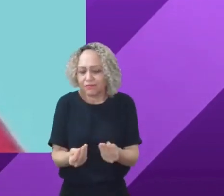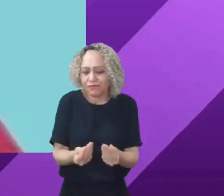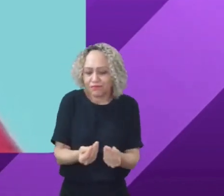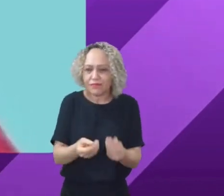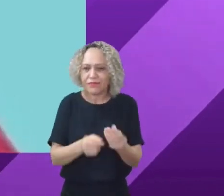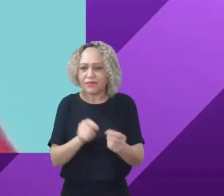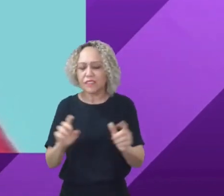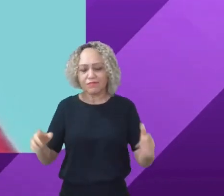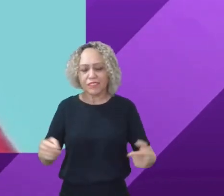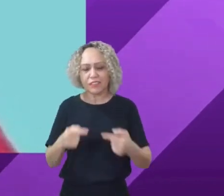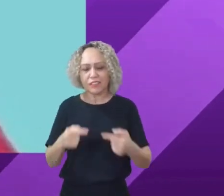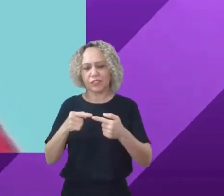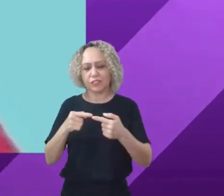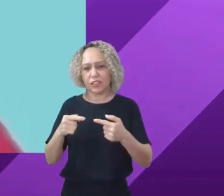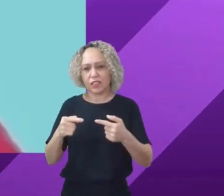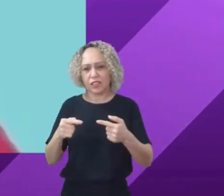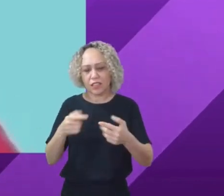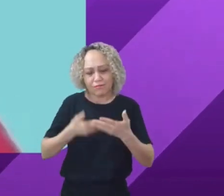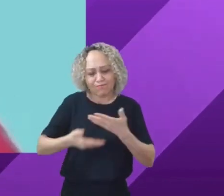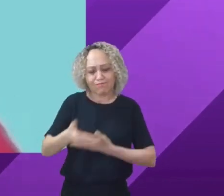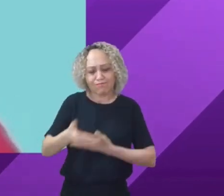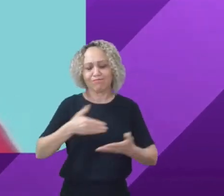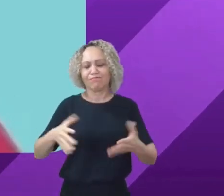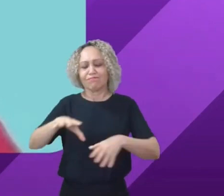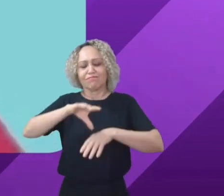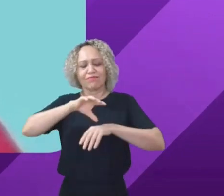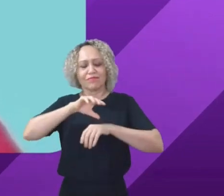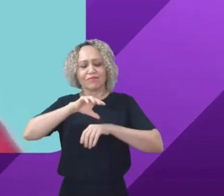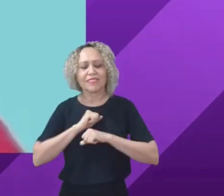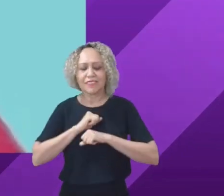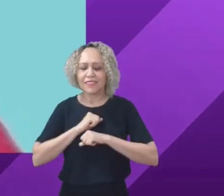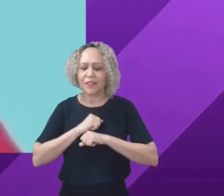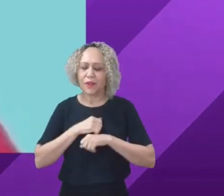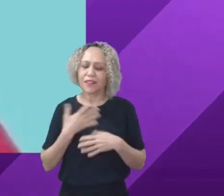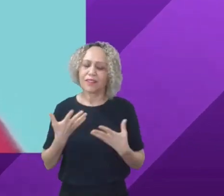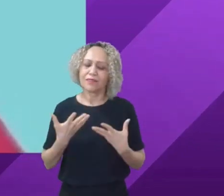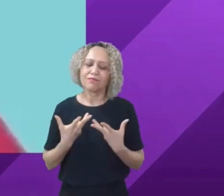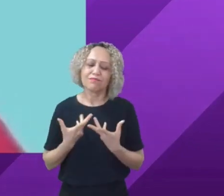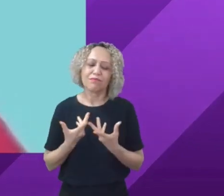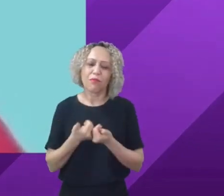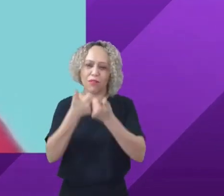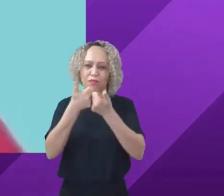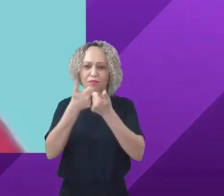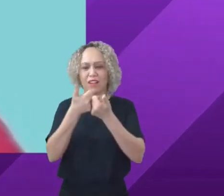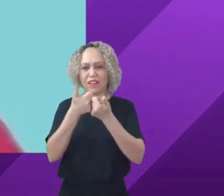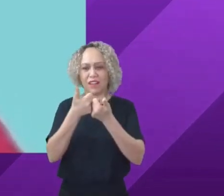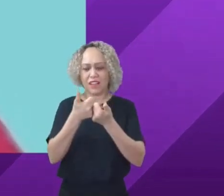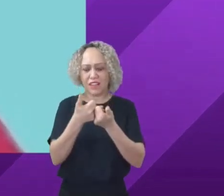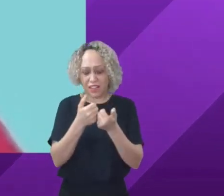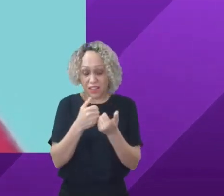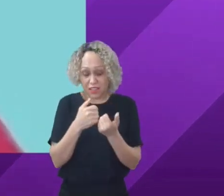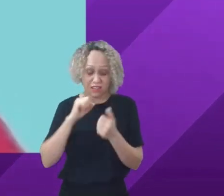do se conectar, do adquirir energias boas e dispensar essas energias ruins e criar na gente esse